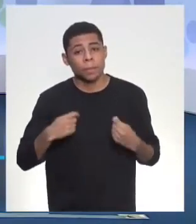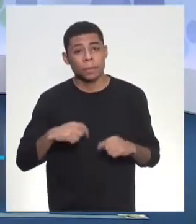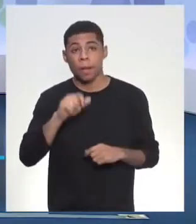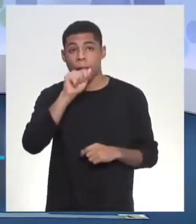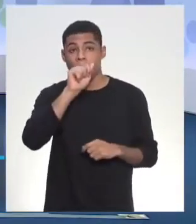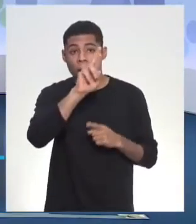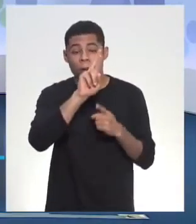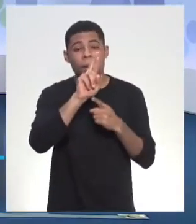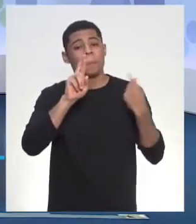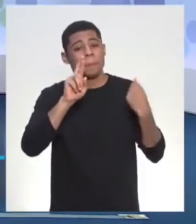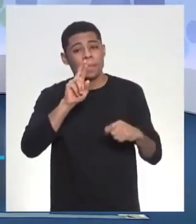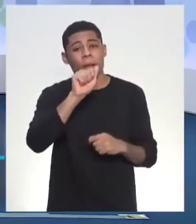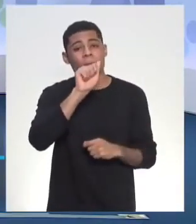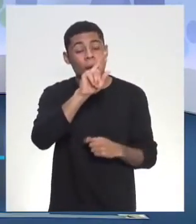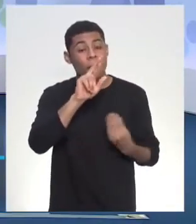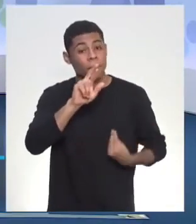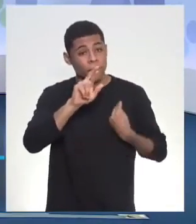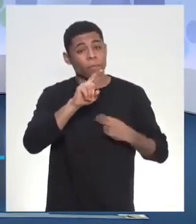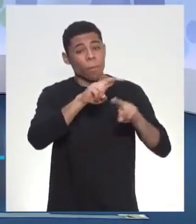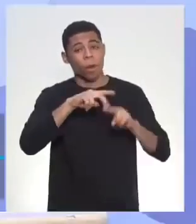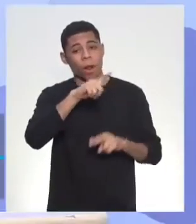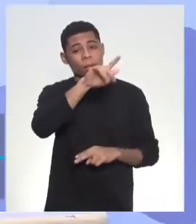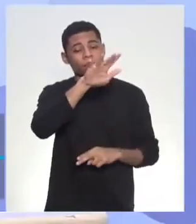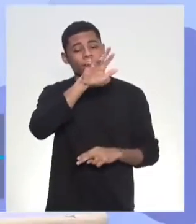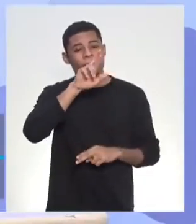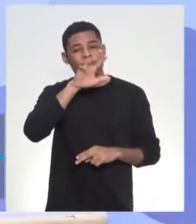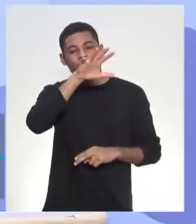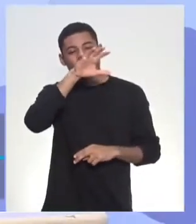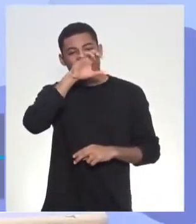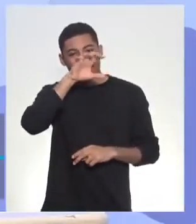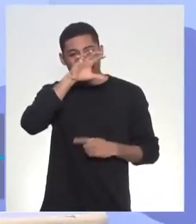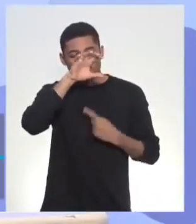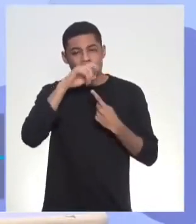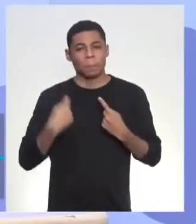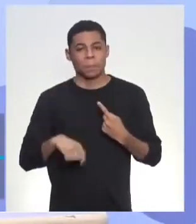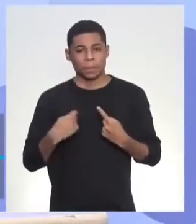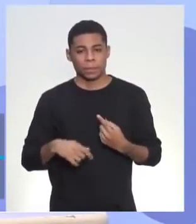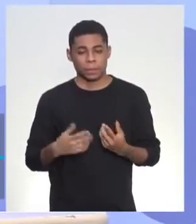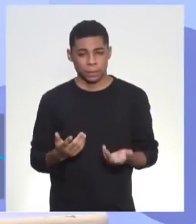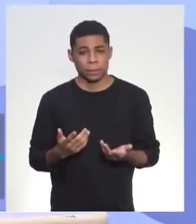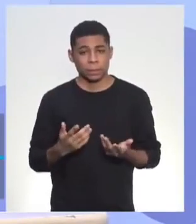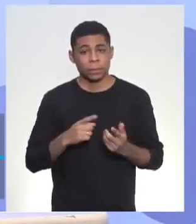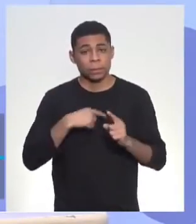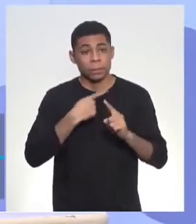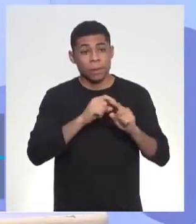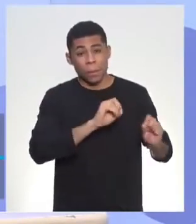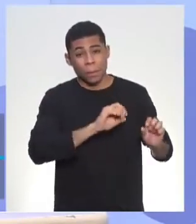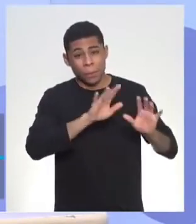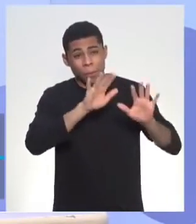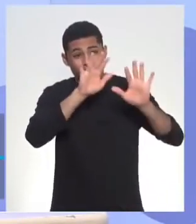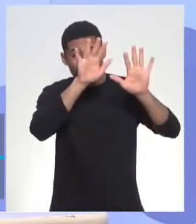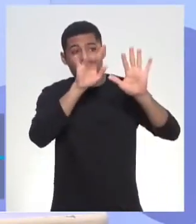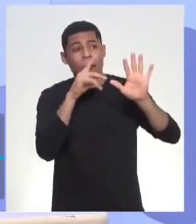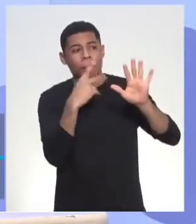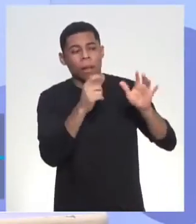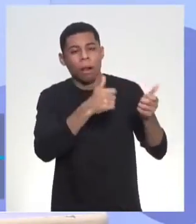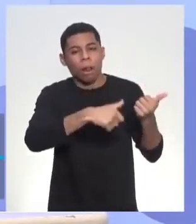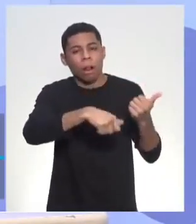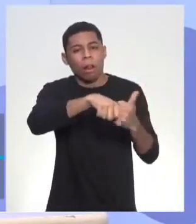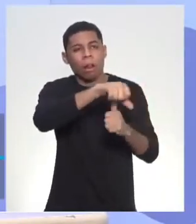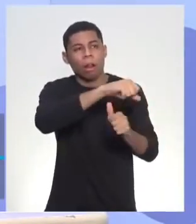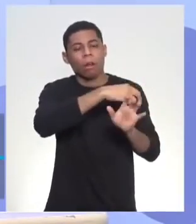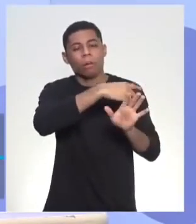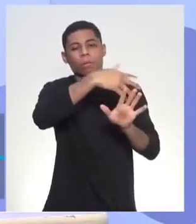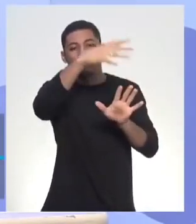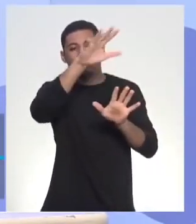né? Vivemos sob a atmosfera. E as poluições, a alteração da composição natural dela, né? E